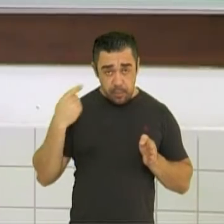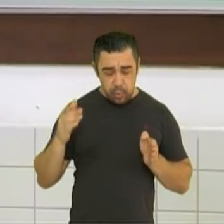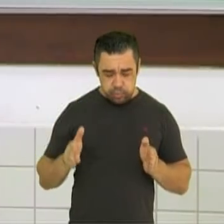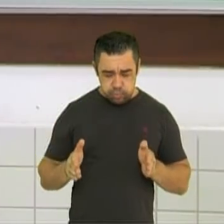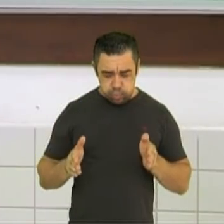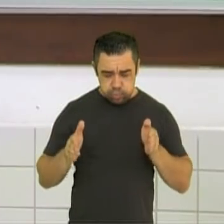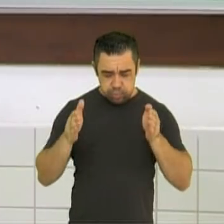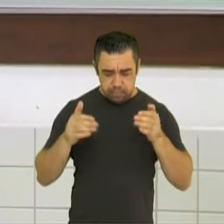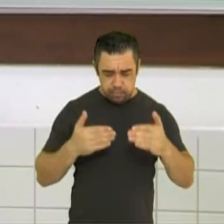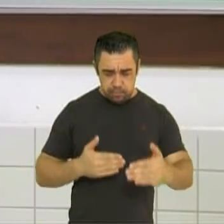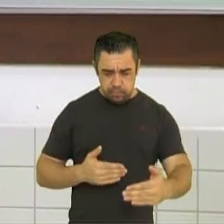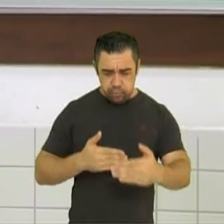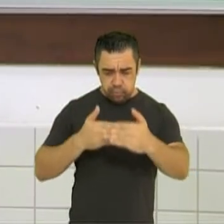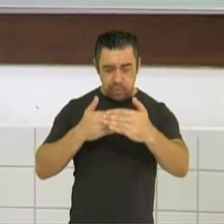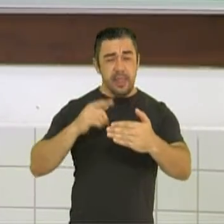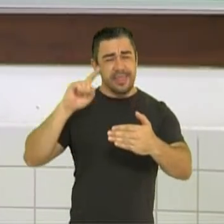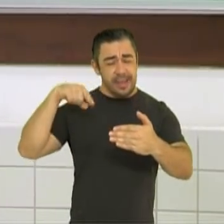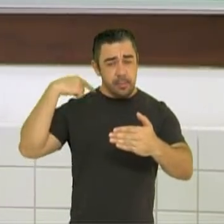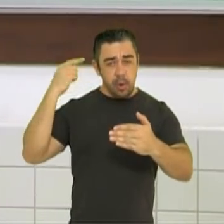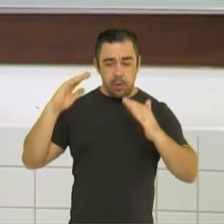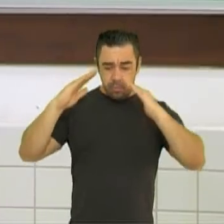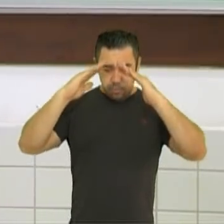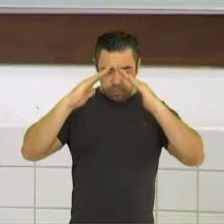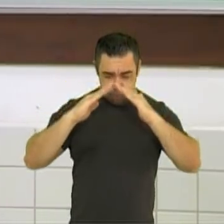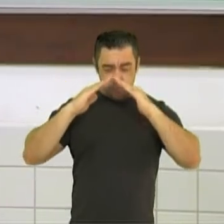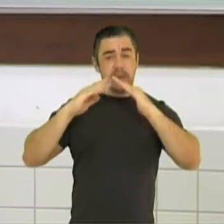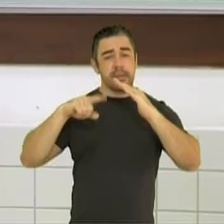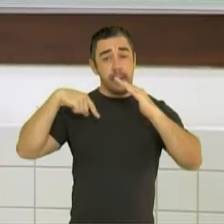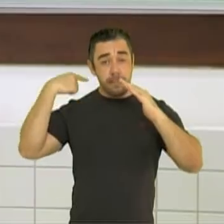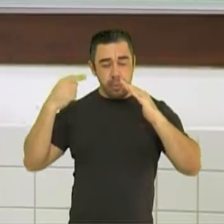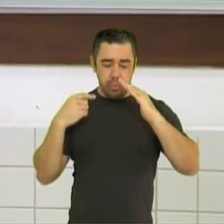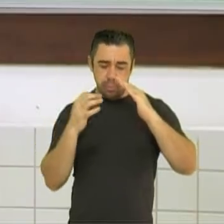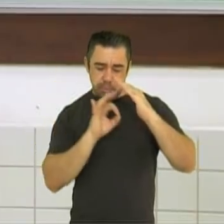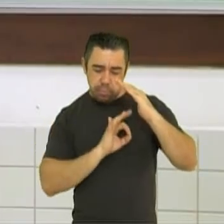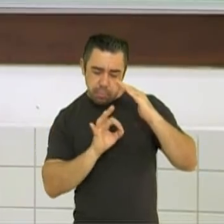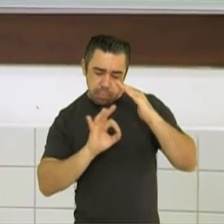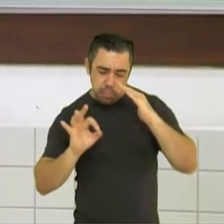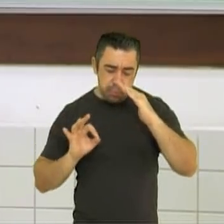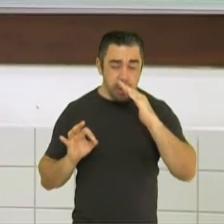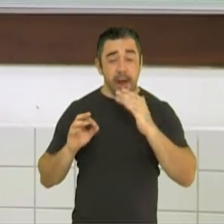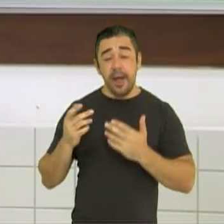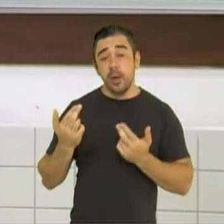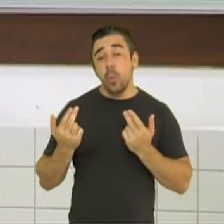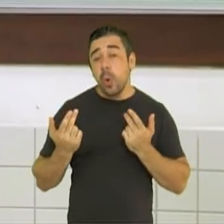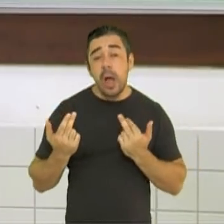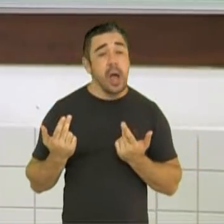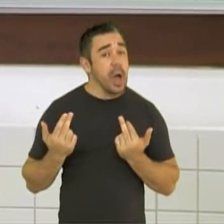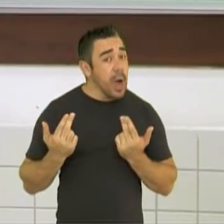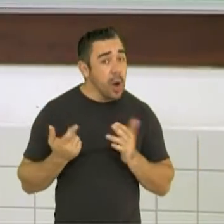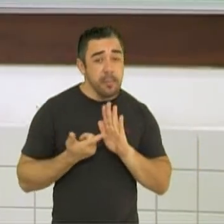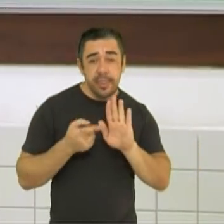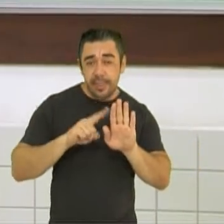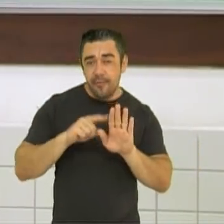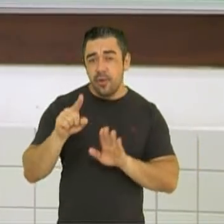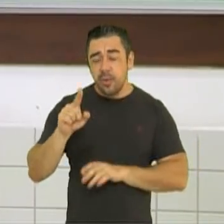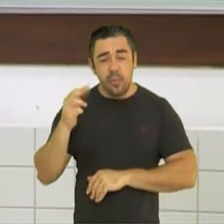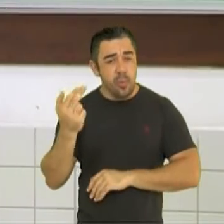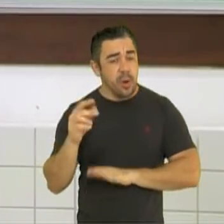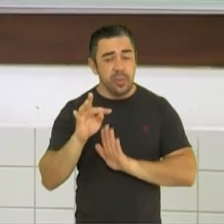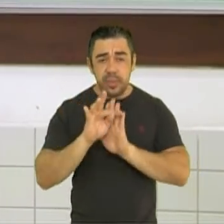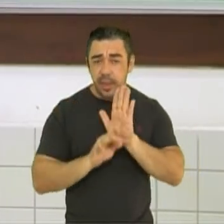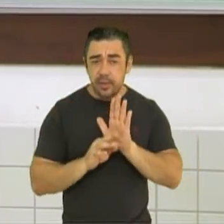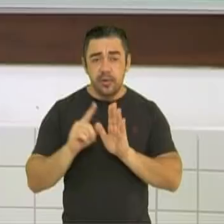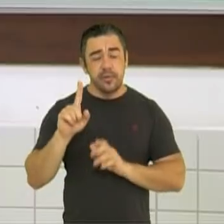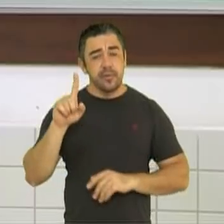você vai colocar os ornamentos, né, o acabamento, ou seja, transportando isso para a ideia do texto, depois que você vai, de